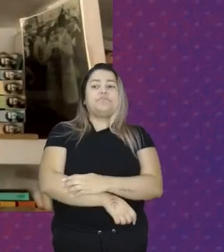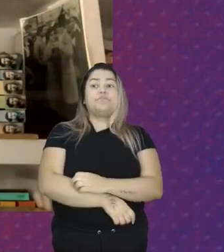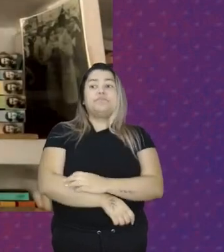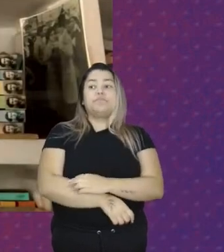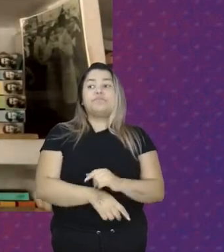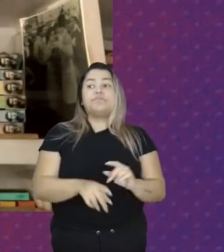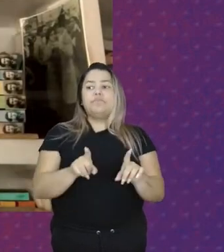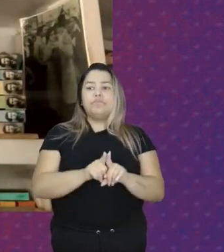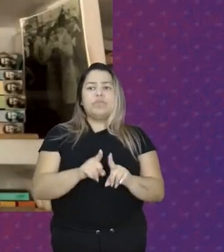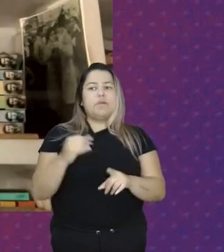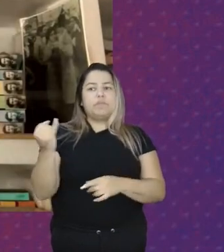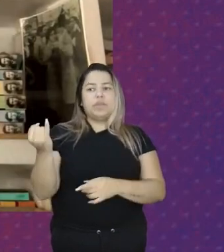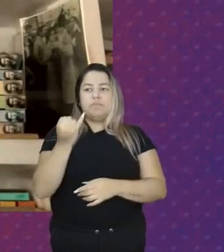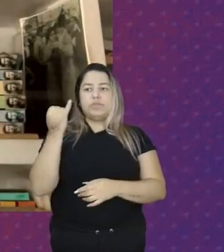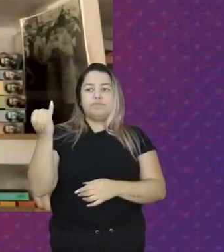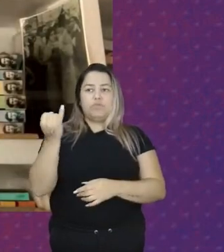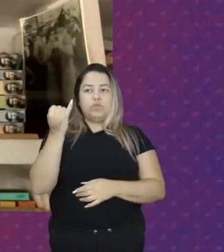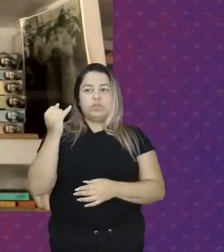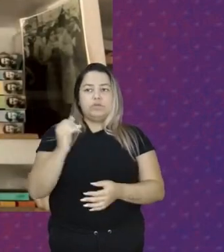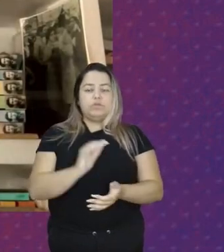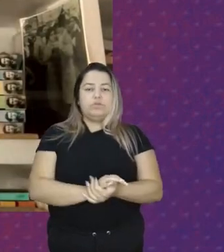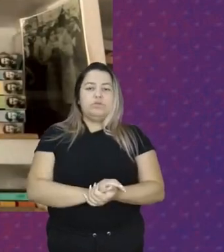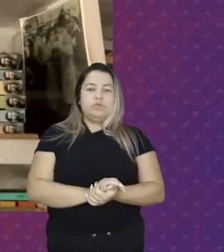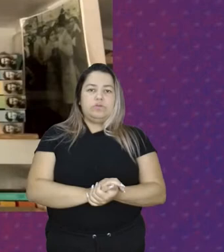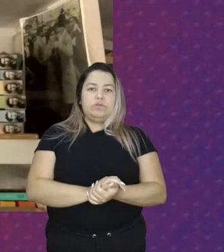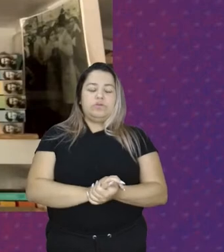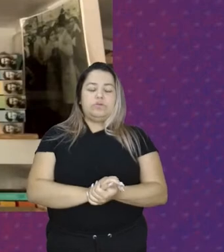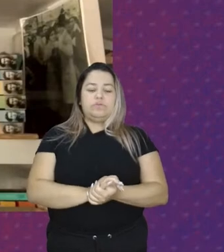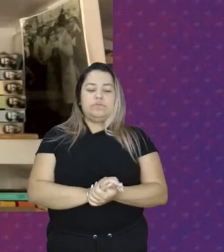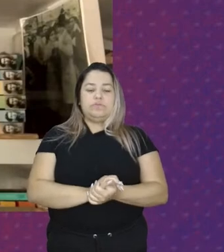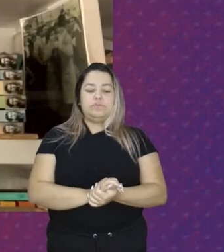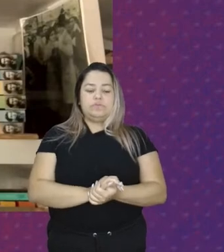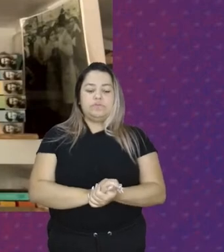esse bloco é muito importante.